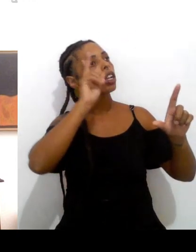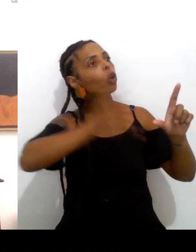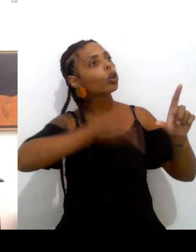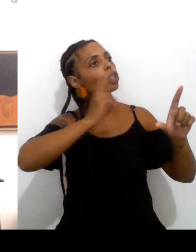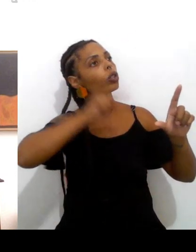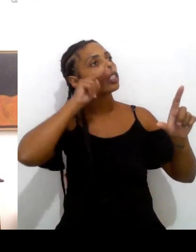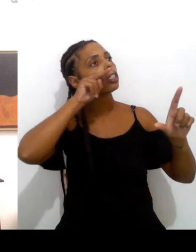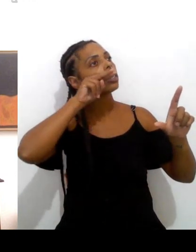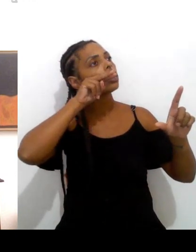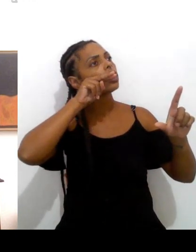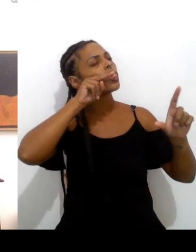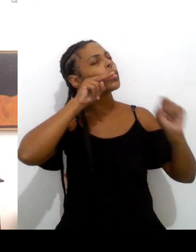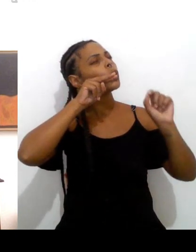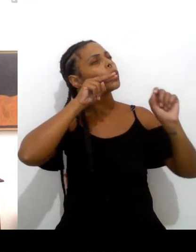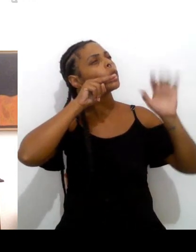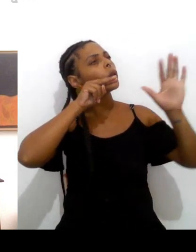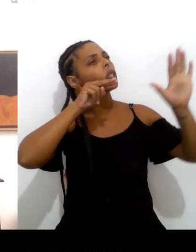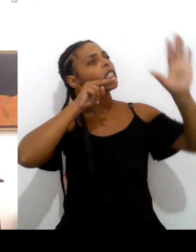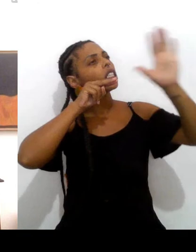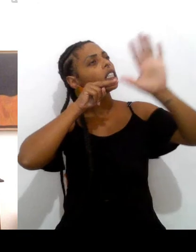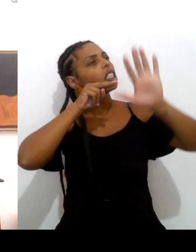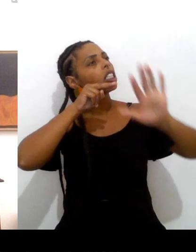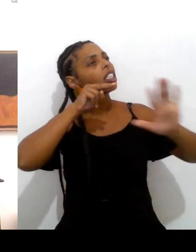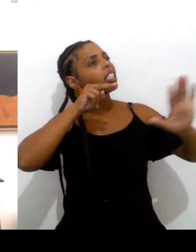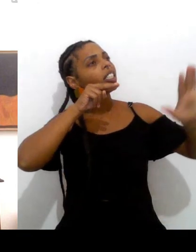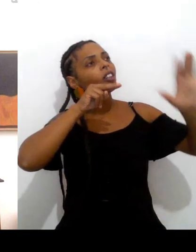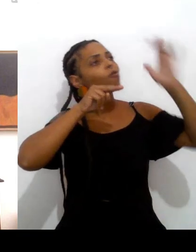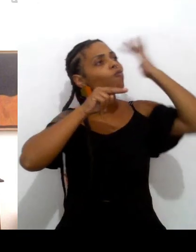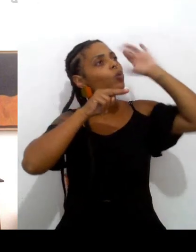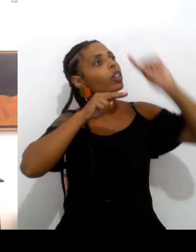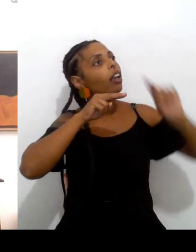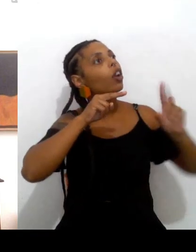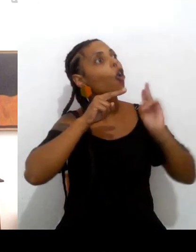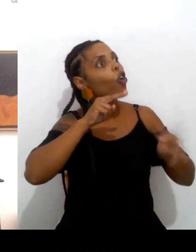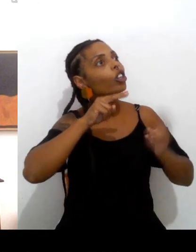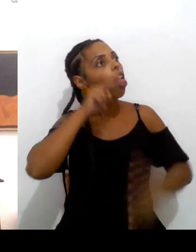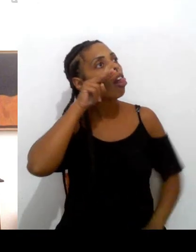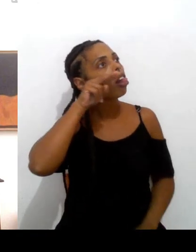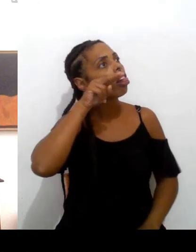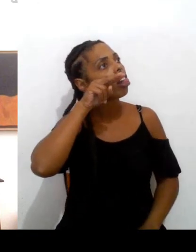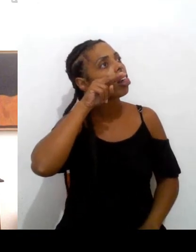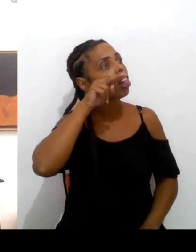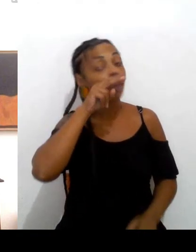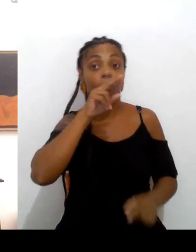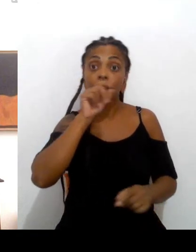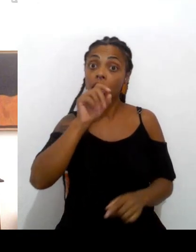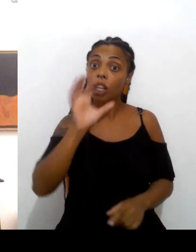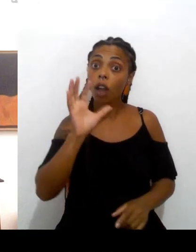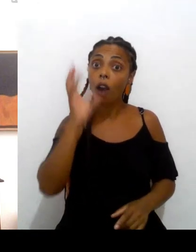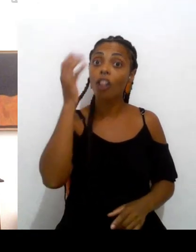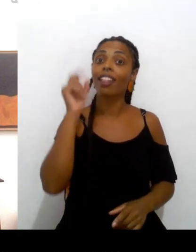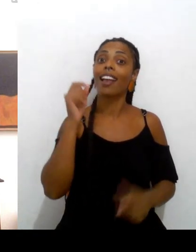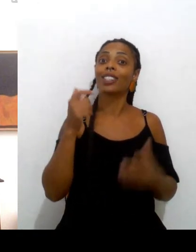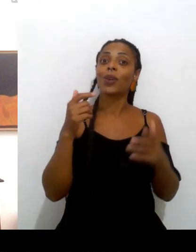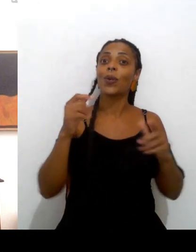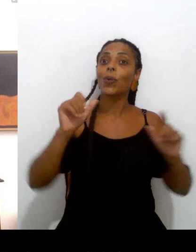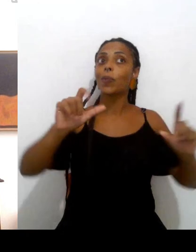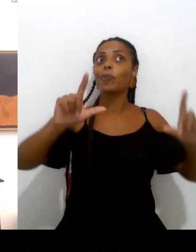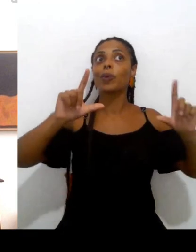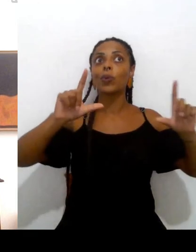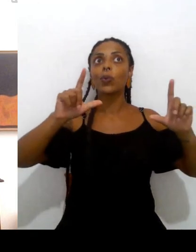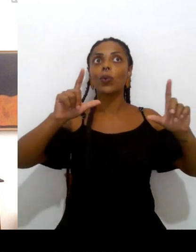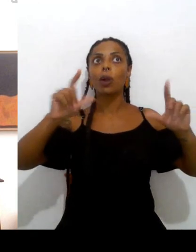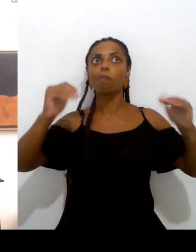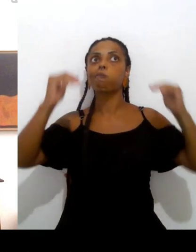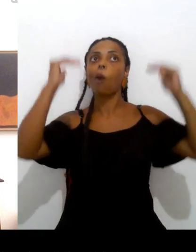sabe direito o que está acontecendo é isso que acontece com grandes pinturas elas são difíceis de explicar